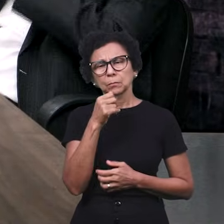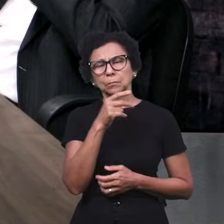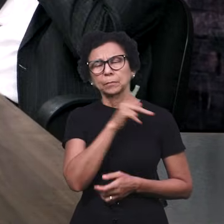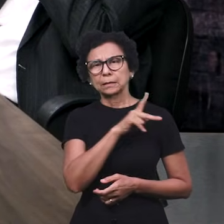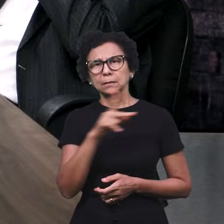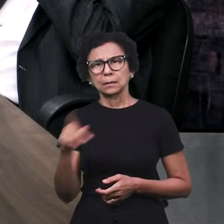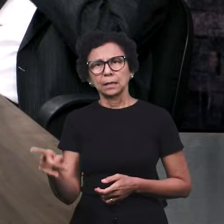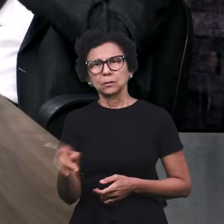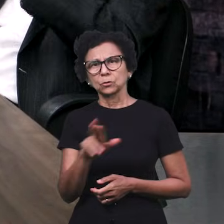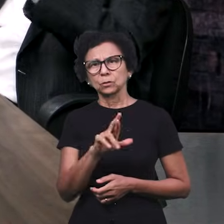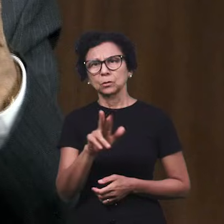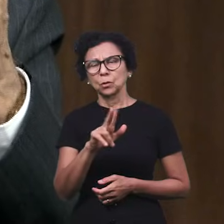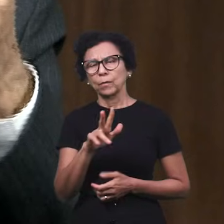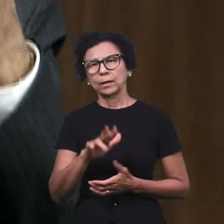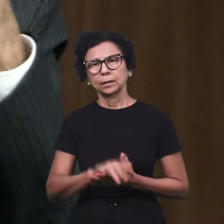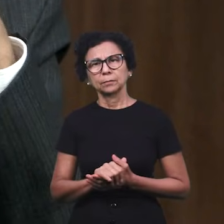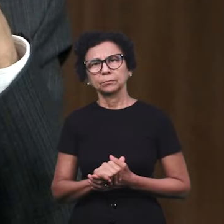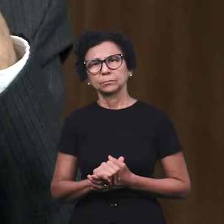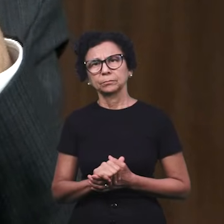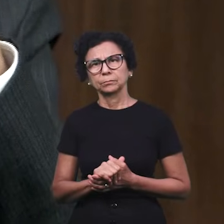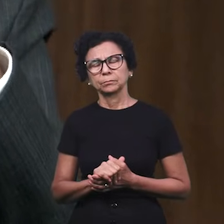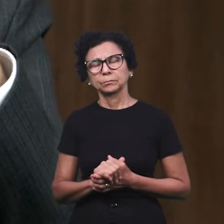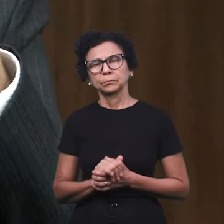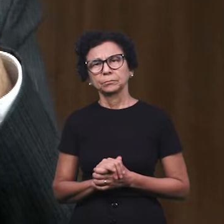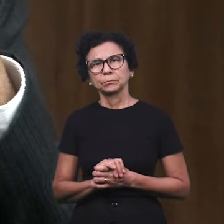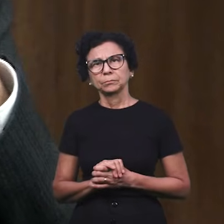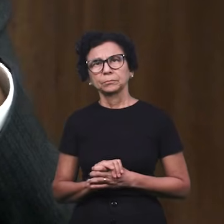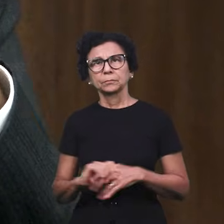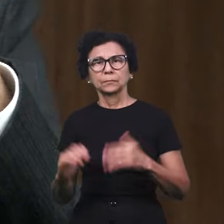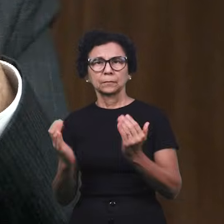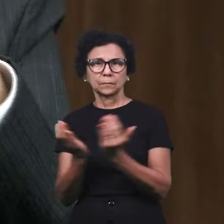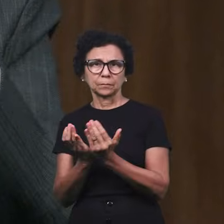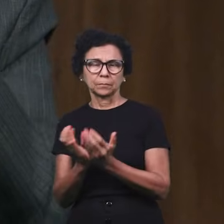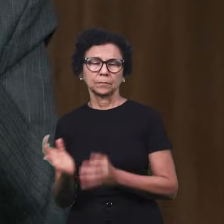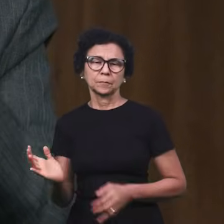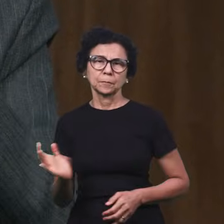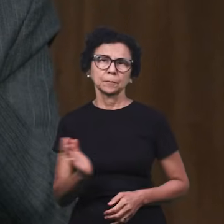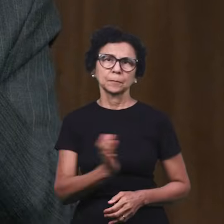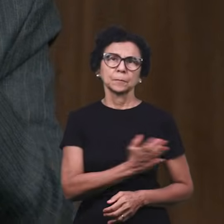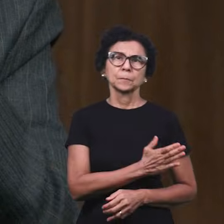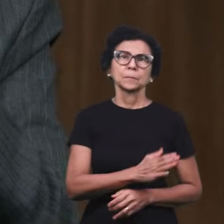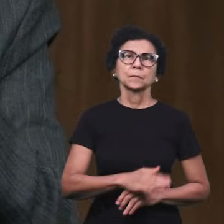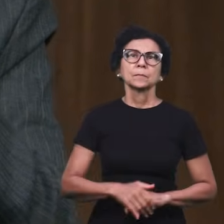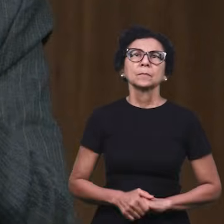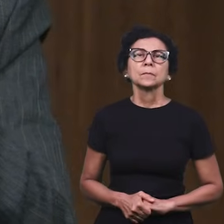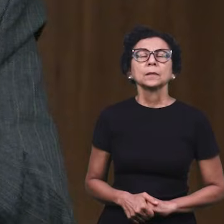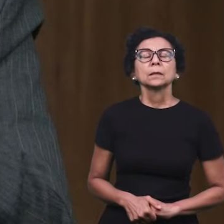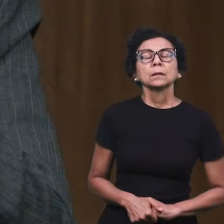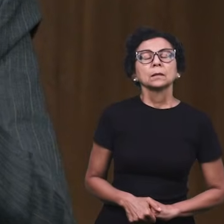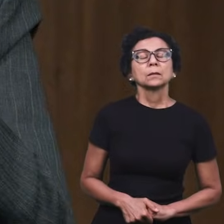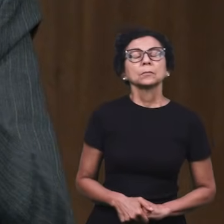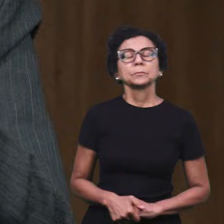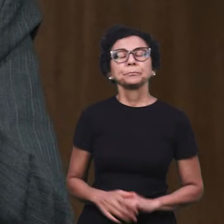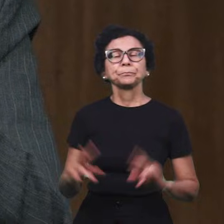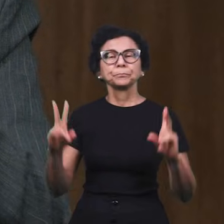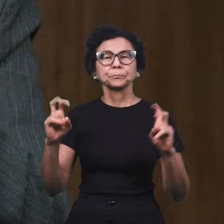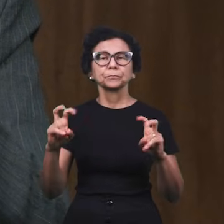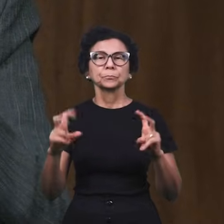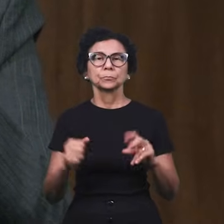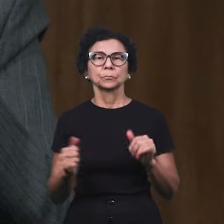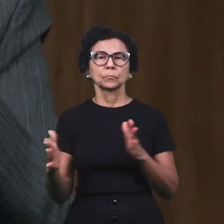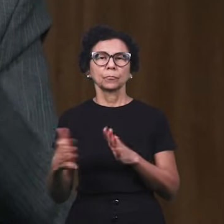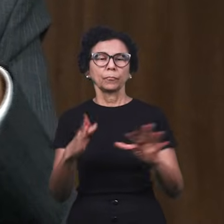Perfeitamente. Bom, nós estamos aqui falando da era dos